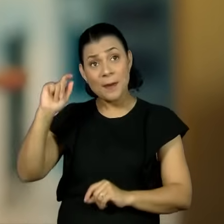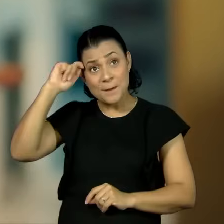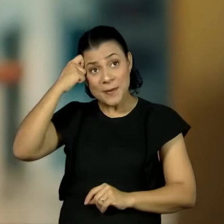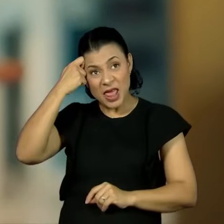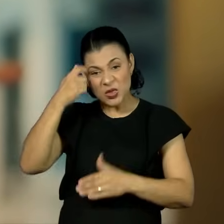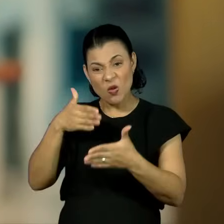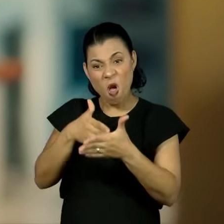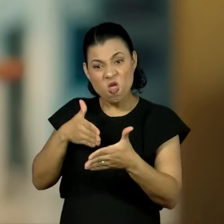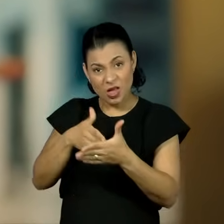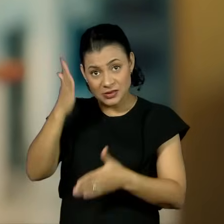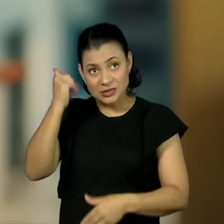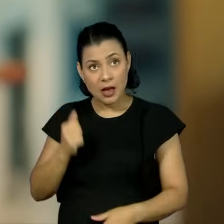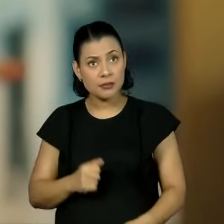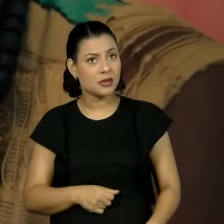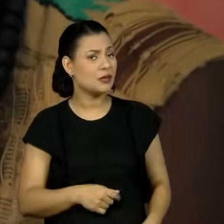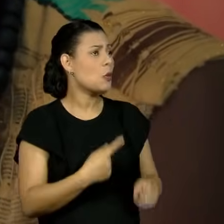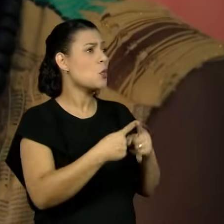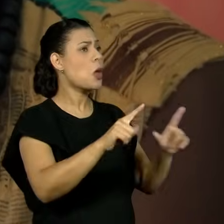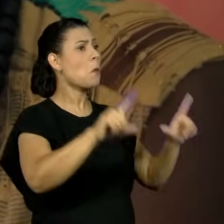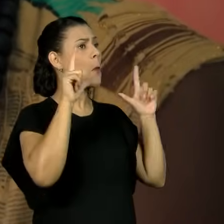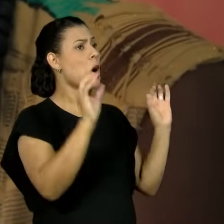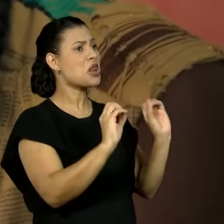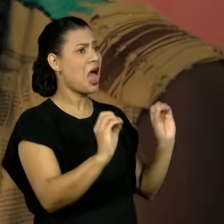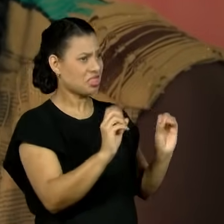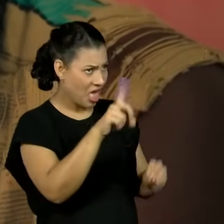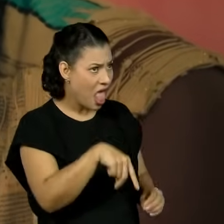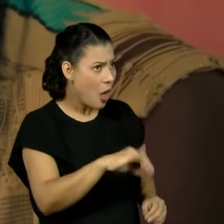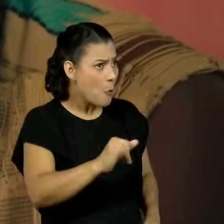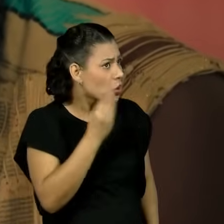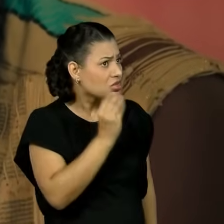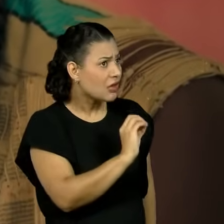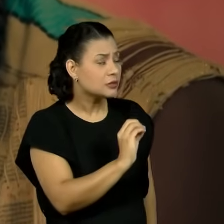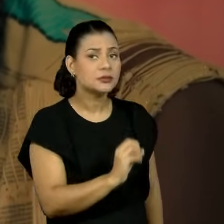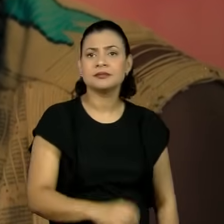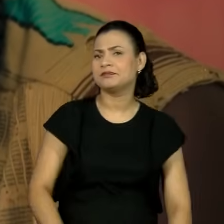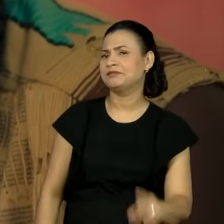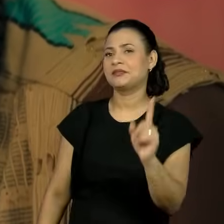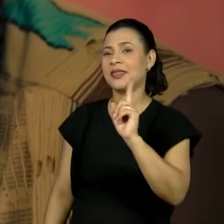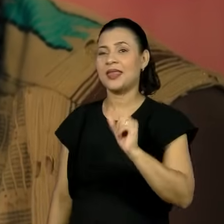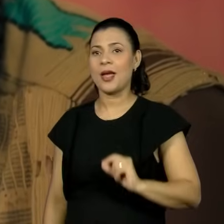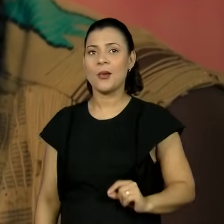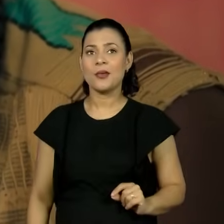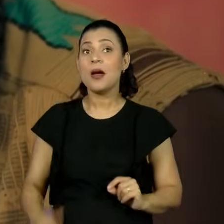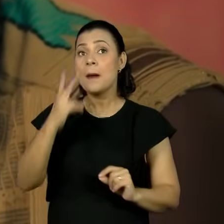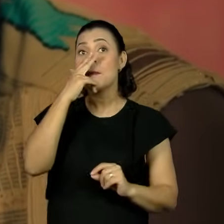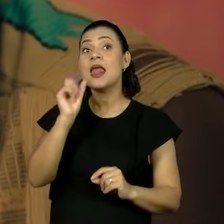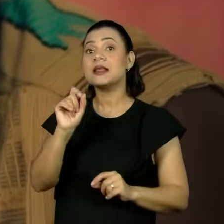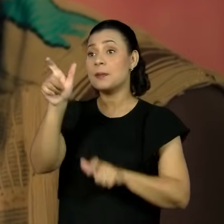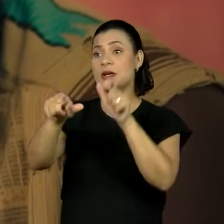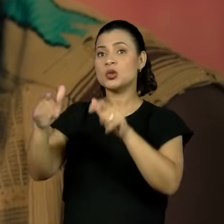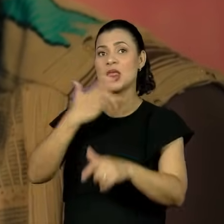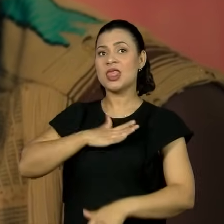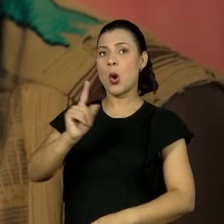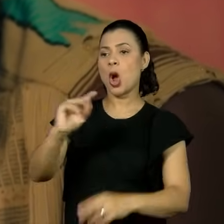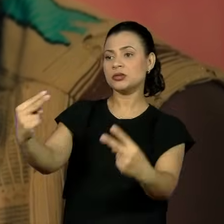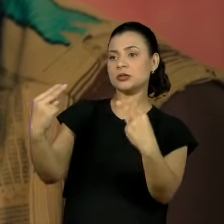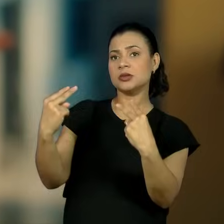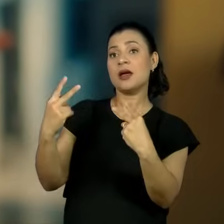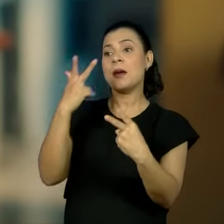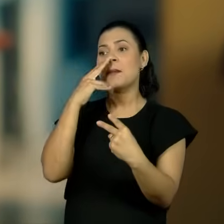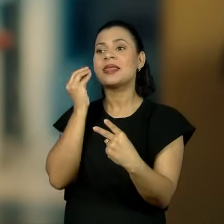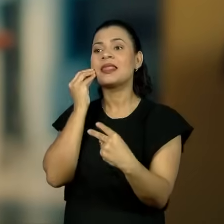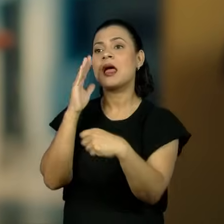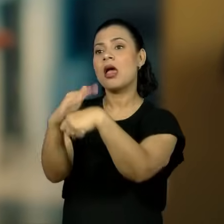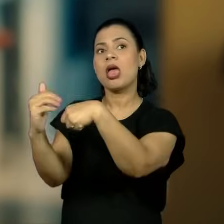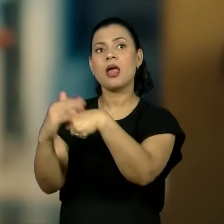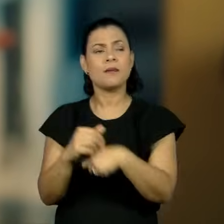Salvador? Uma chance de aparecer? Não. É querer agradar quem não gosta da gente. Eles combinaram